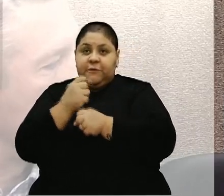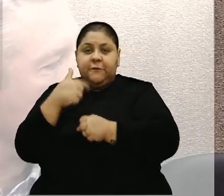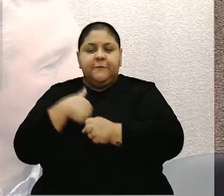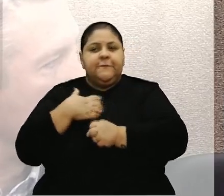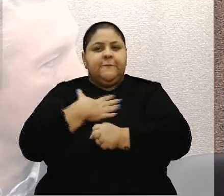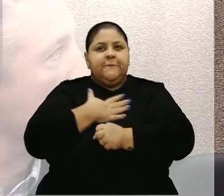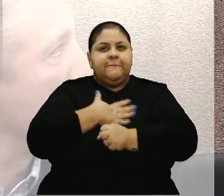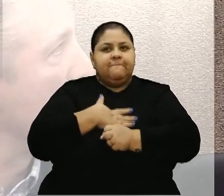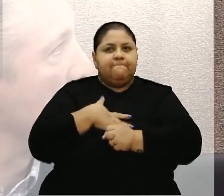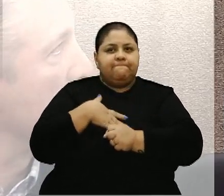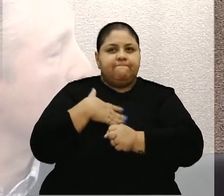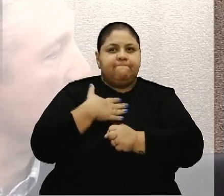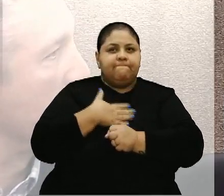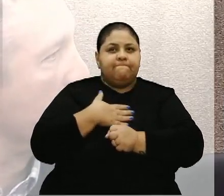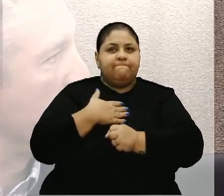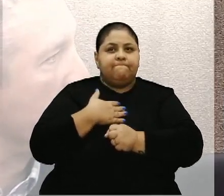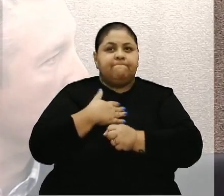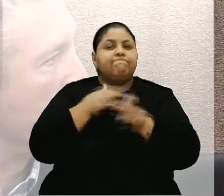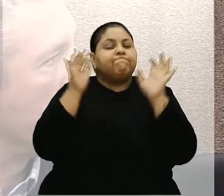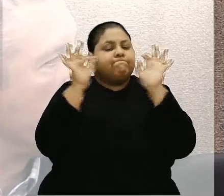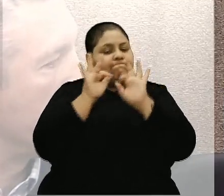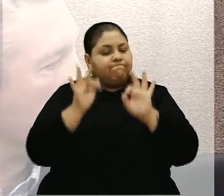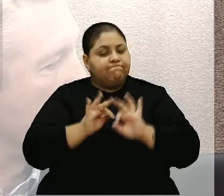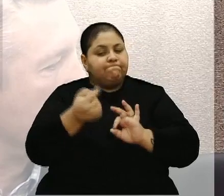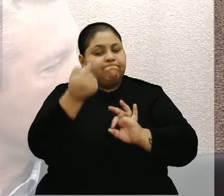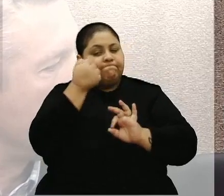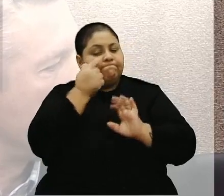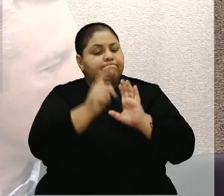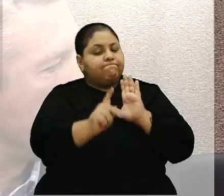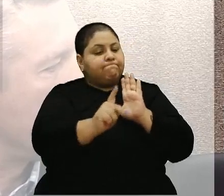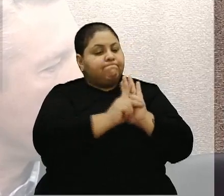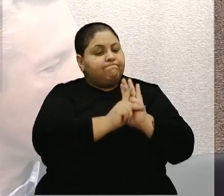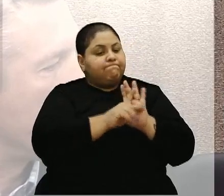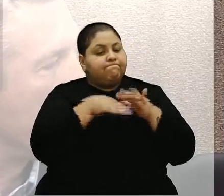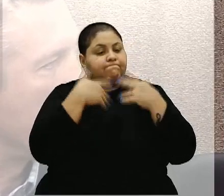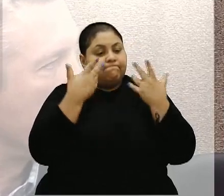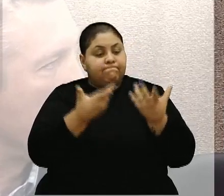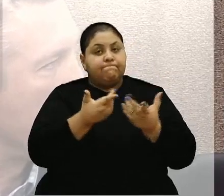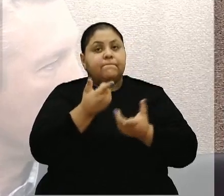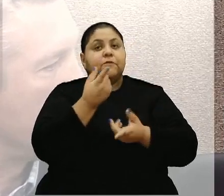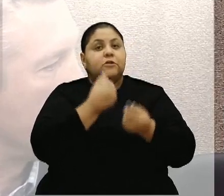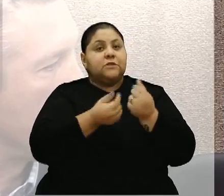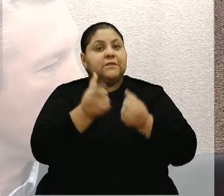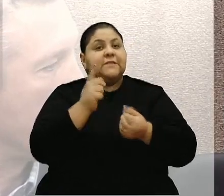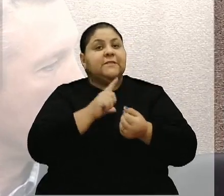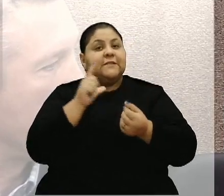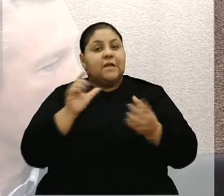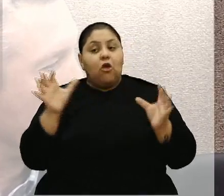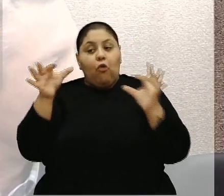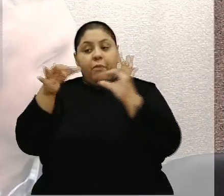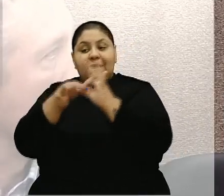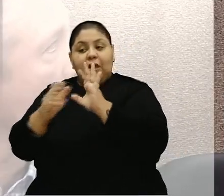senti felicitado de ver o projeto. Então, recurso tem que estar casado